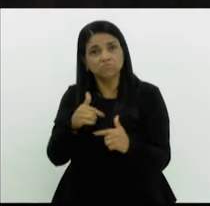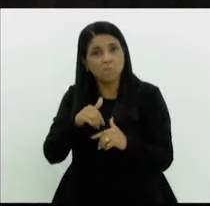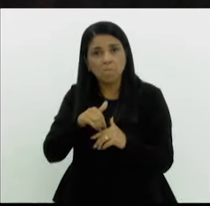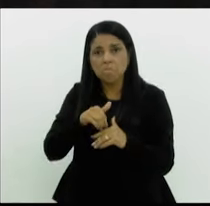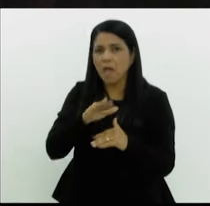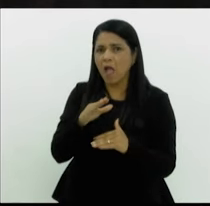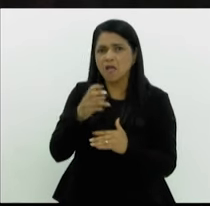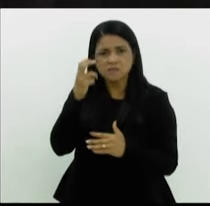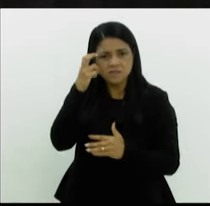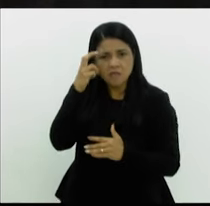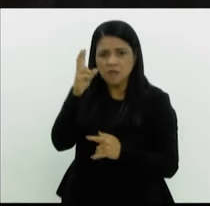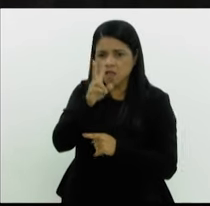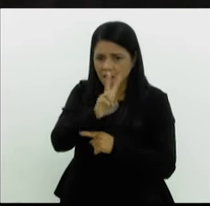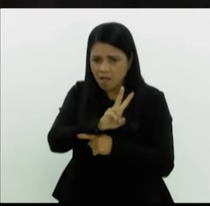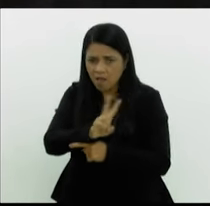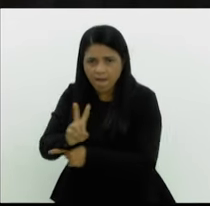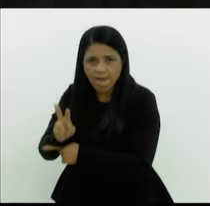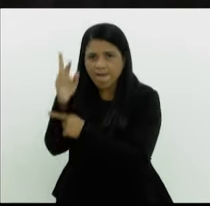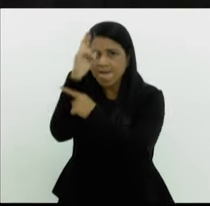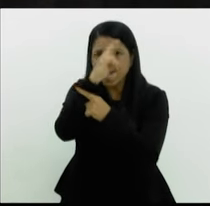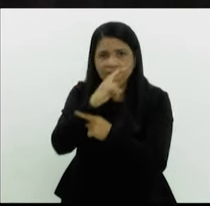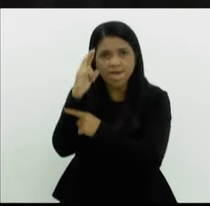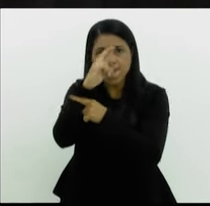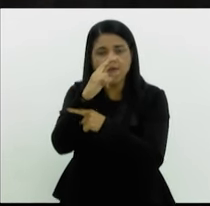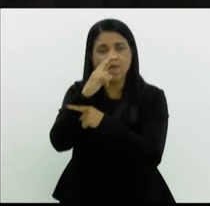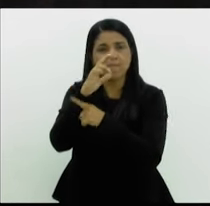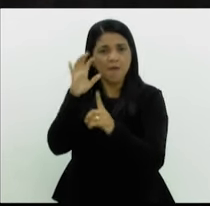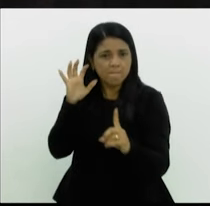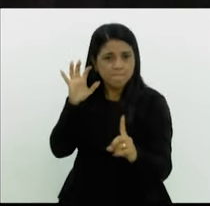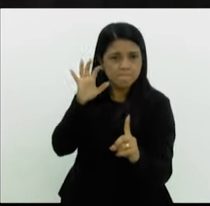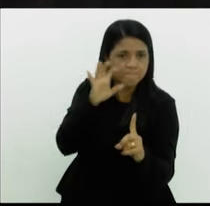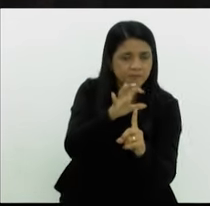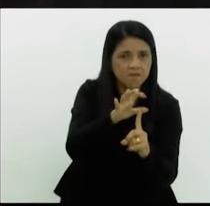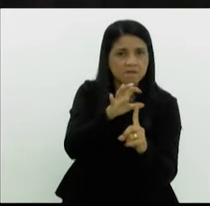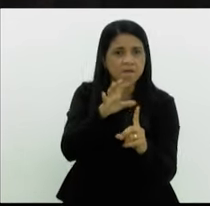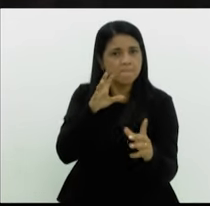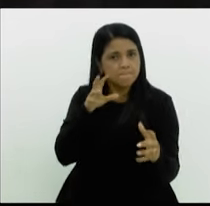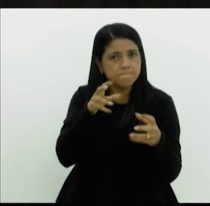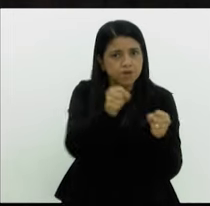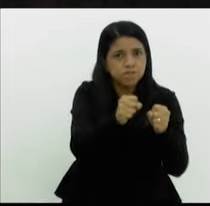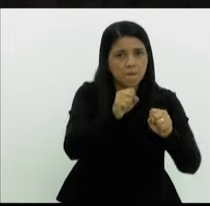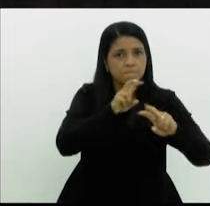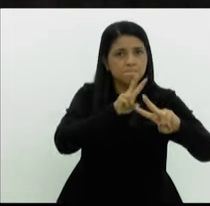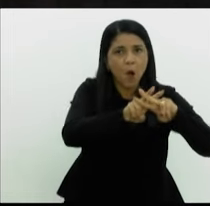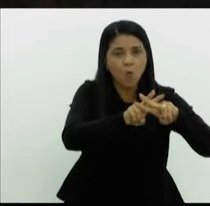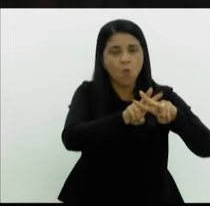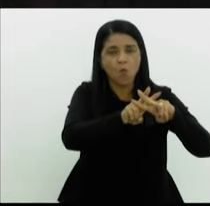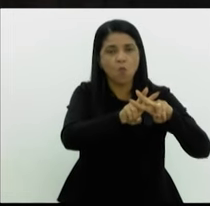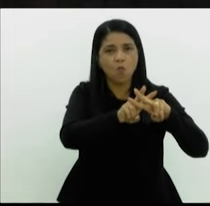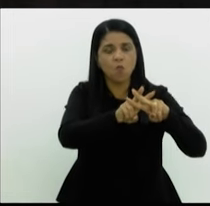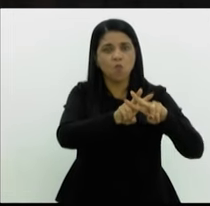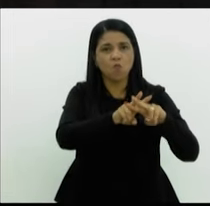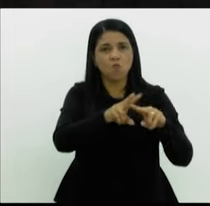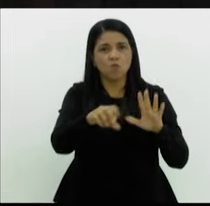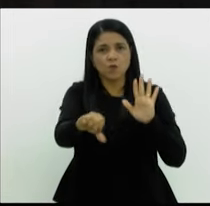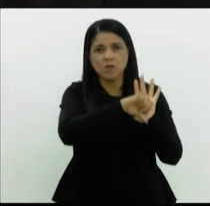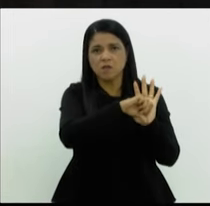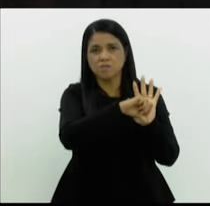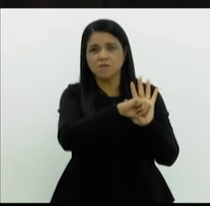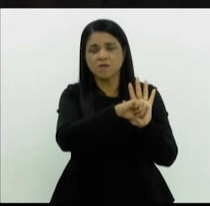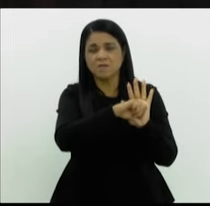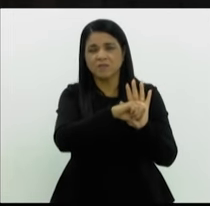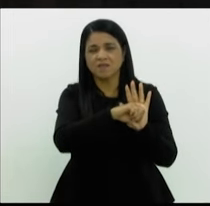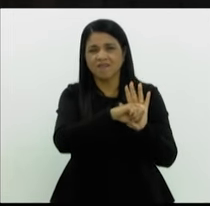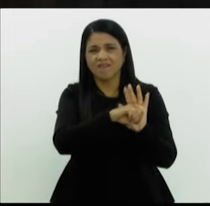inteligência, para que a repressão seja em cima dessa inteligência para prender, de fato, e não única e exclusivamente para